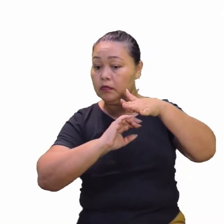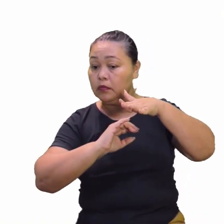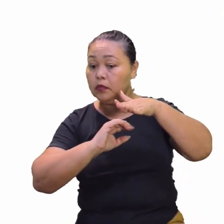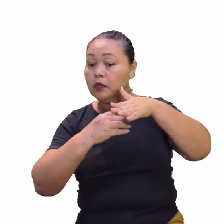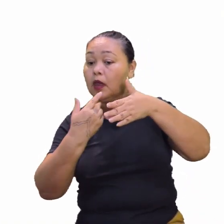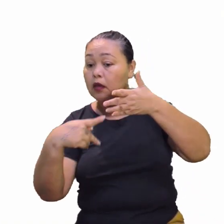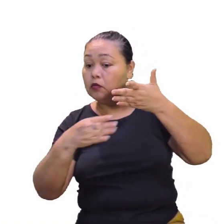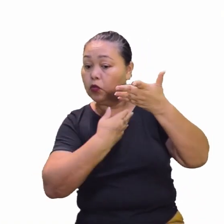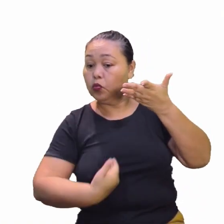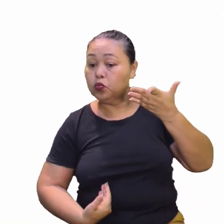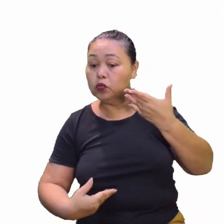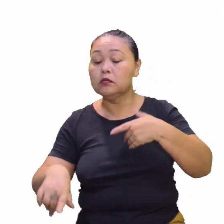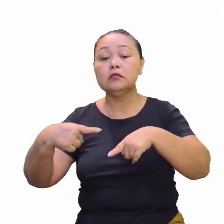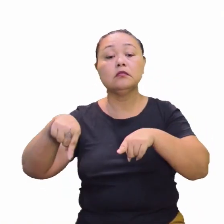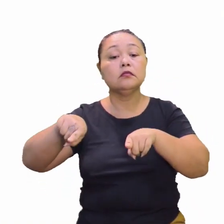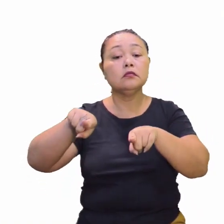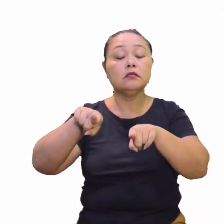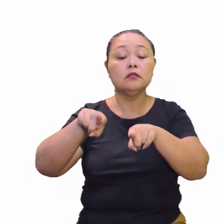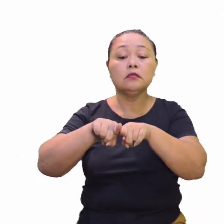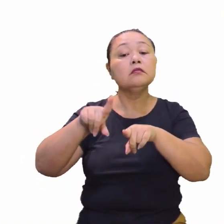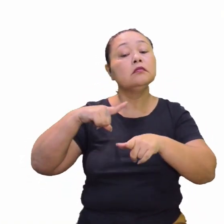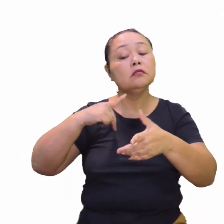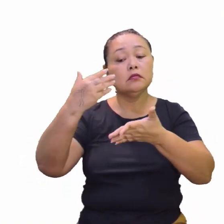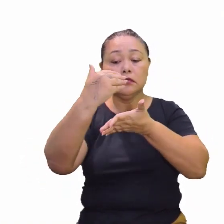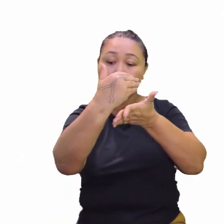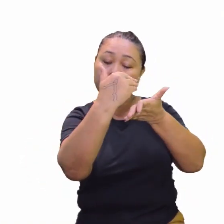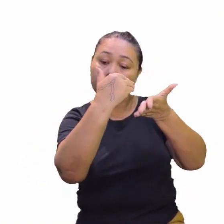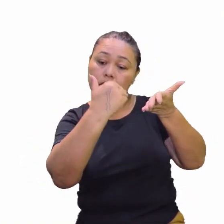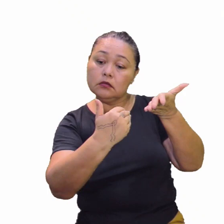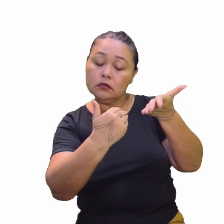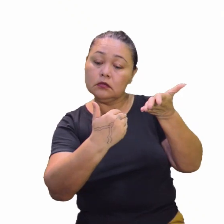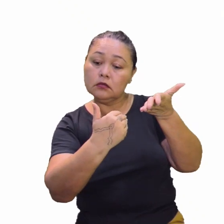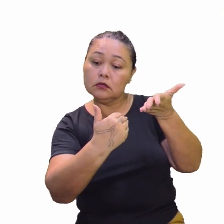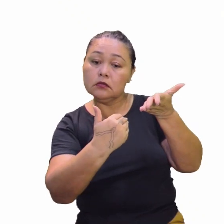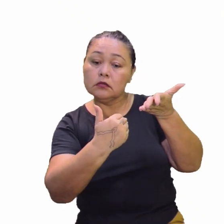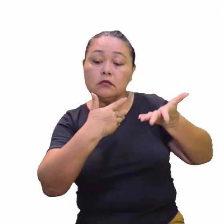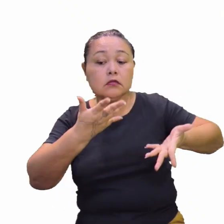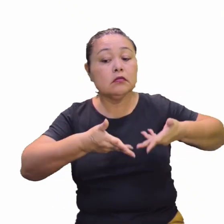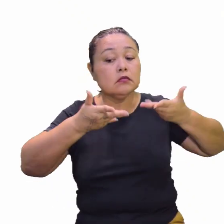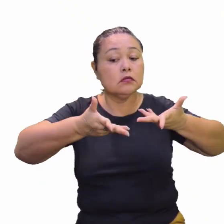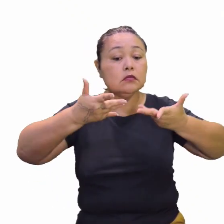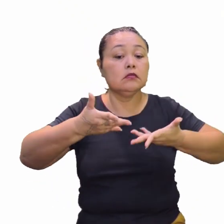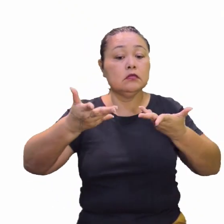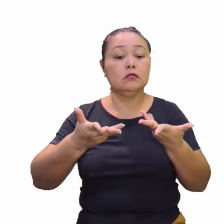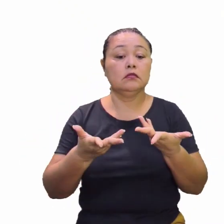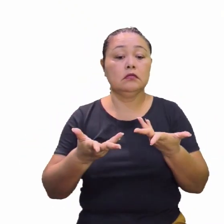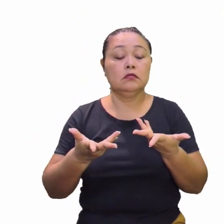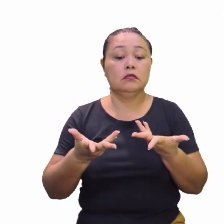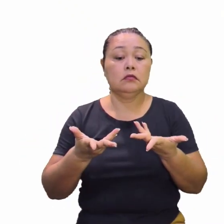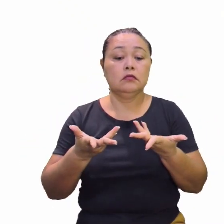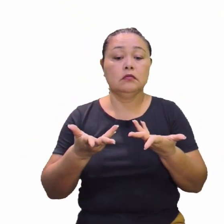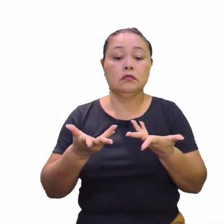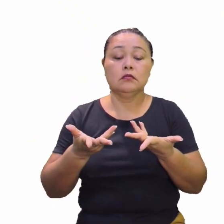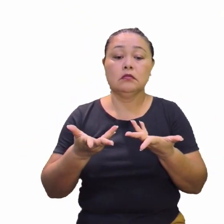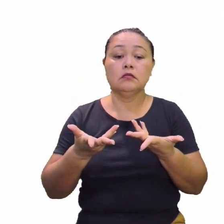né? Ela tem um programa lá que fomentou essa